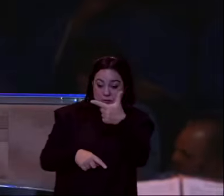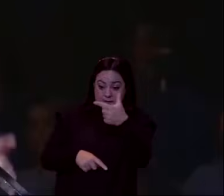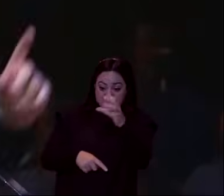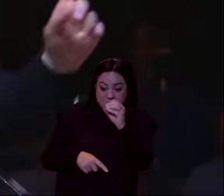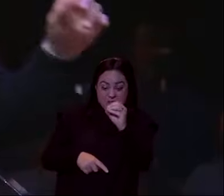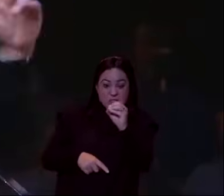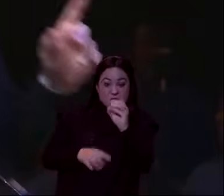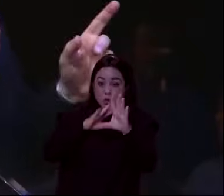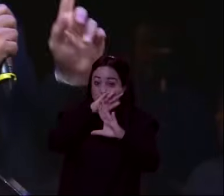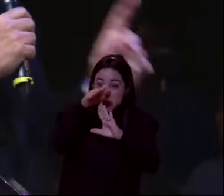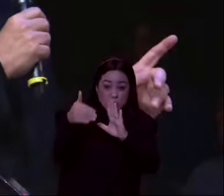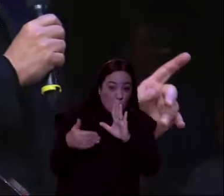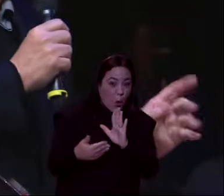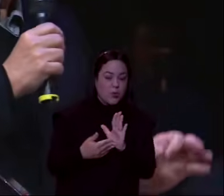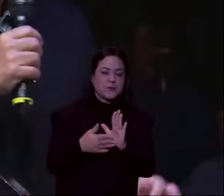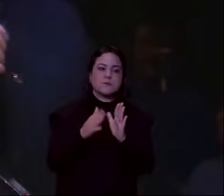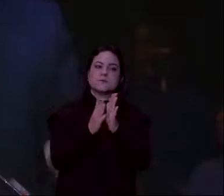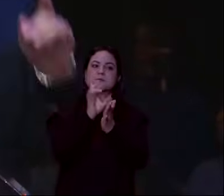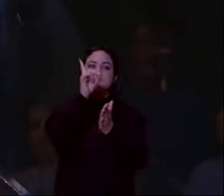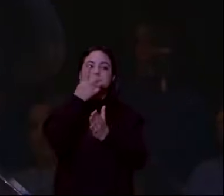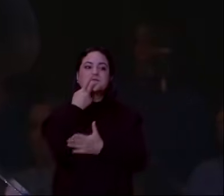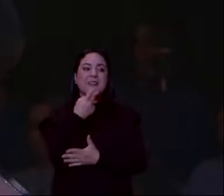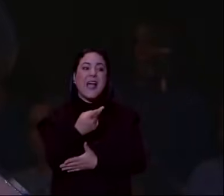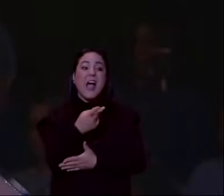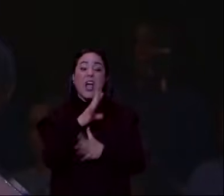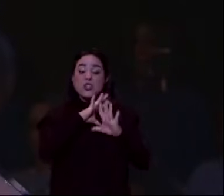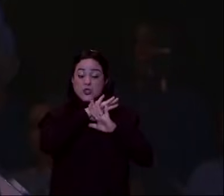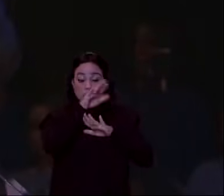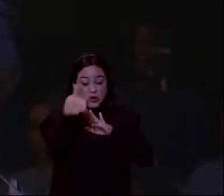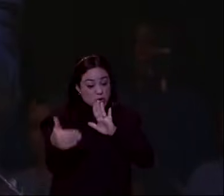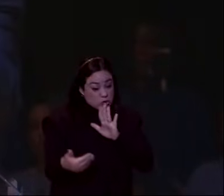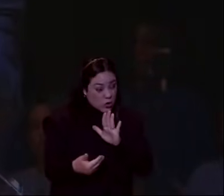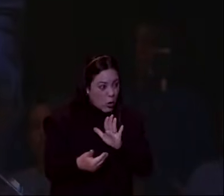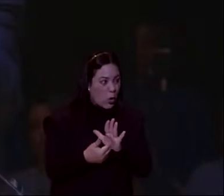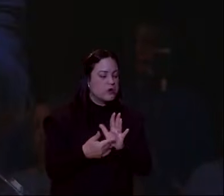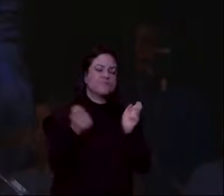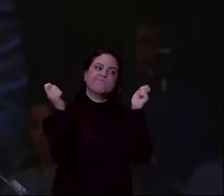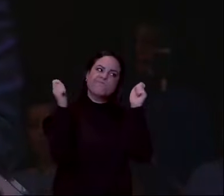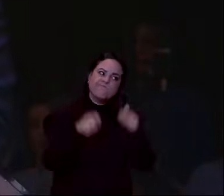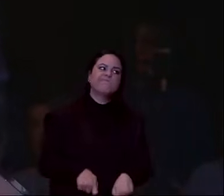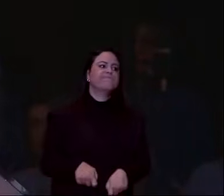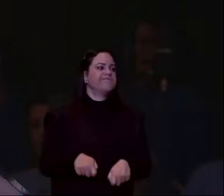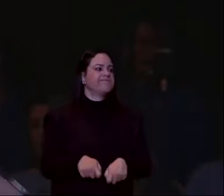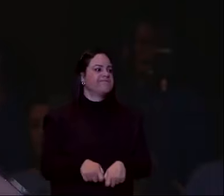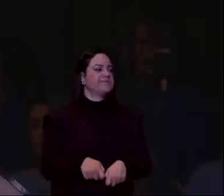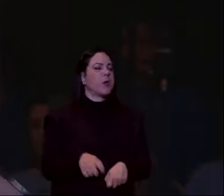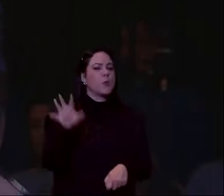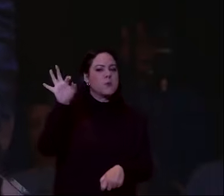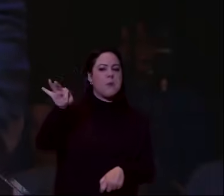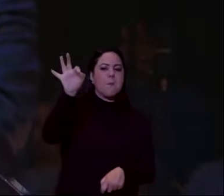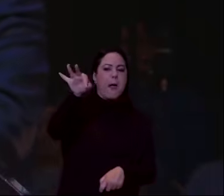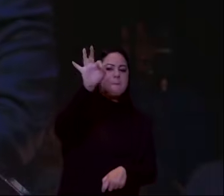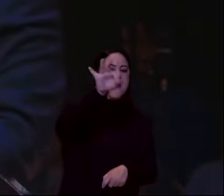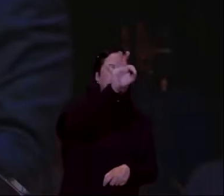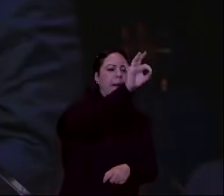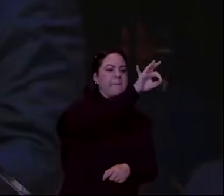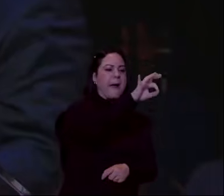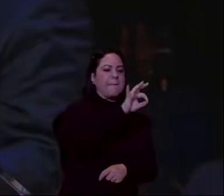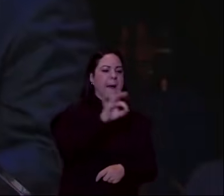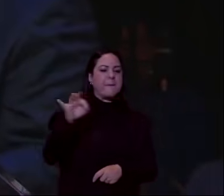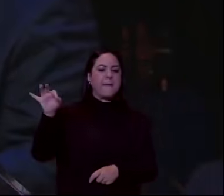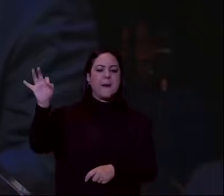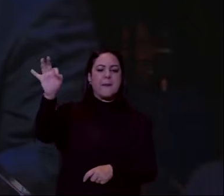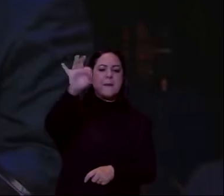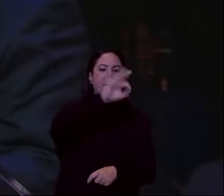fora. Presta atenção nisso, a Bíblia vai dizer que nenhum dos 120 ficou de fora. Por